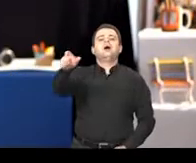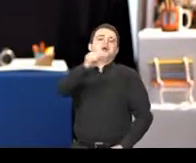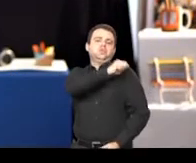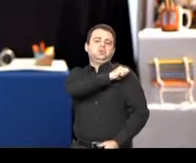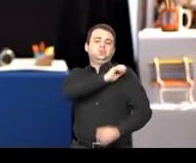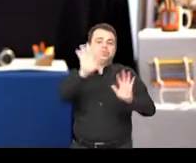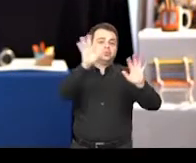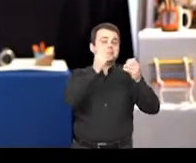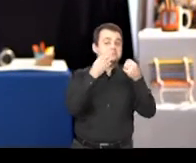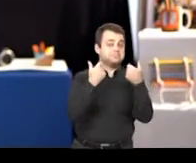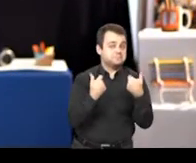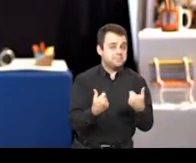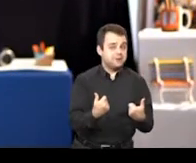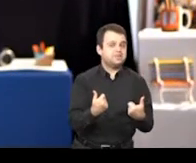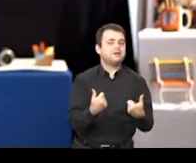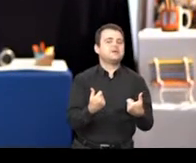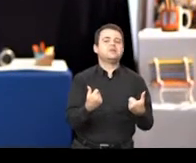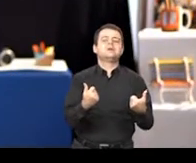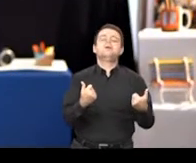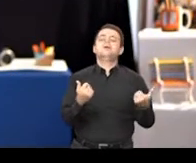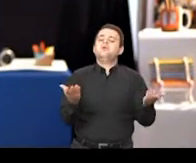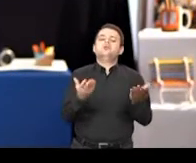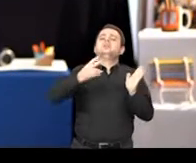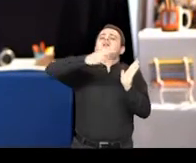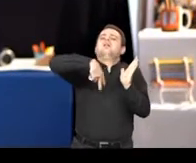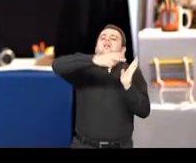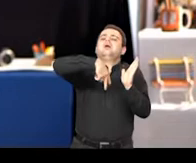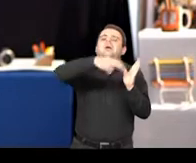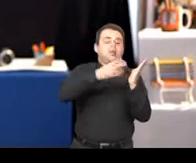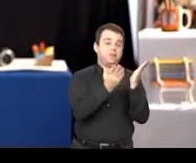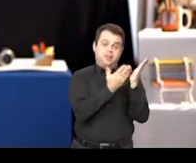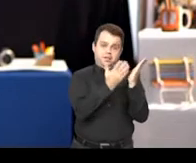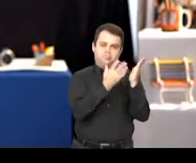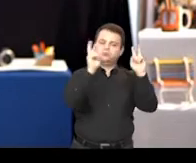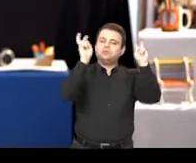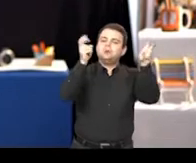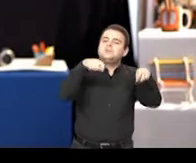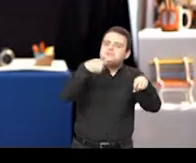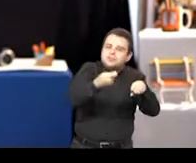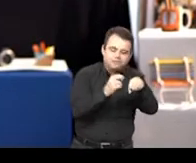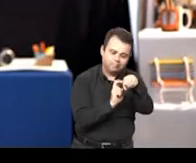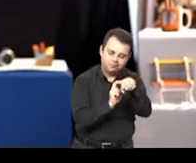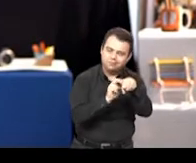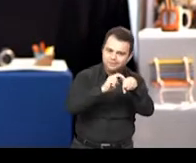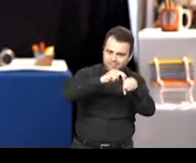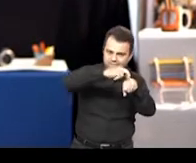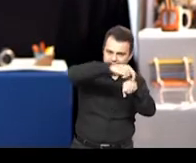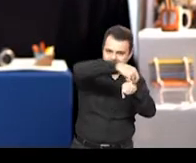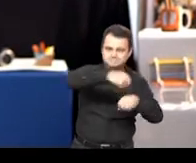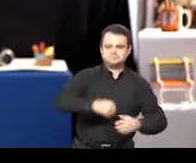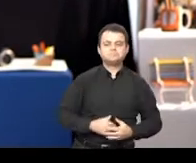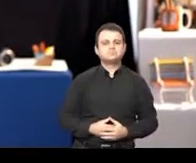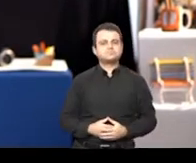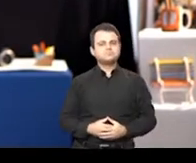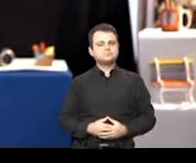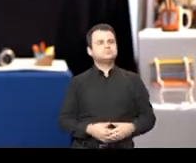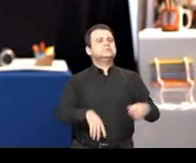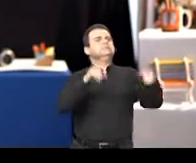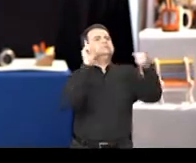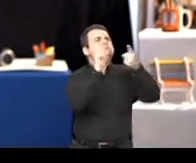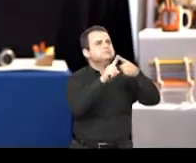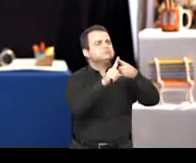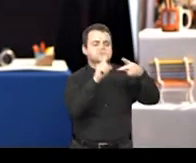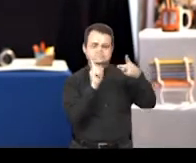Olá, alunos! Tudo bem com vocês? Eu vou ler agora um trecho do livro O Pequeno Príncipe. Aprendi